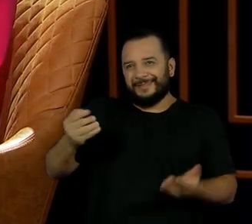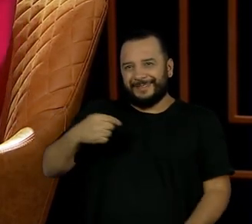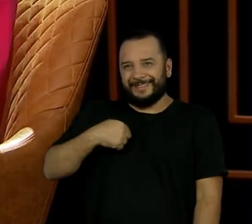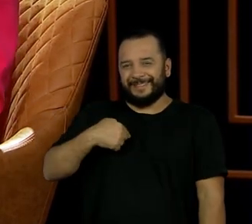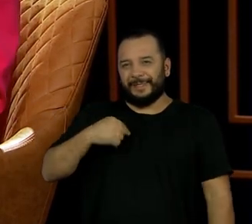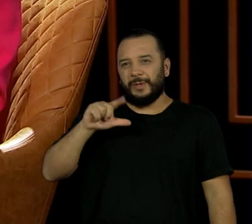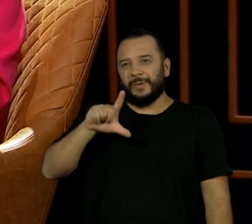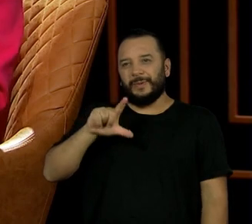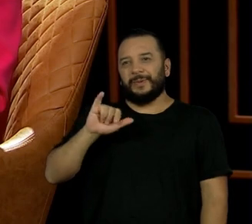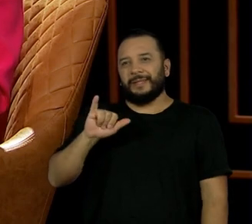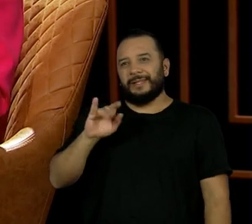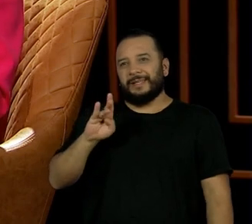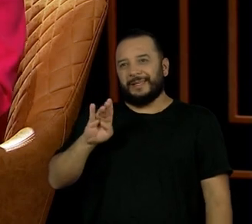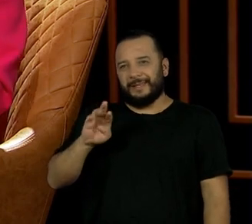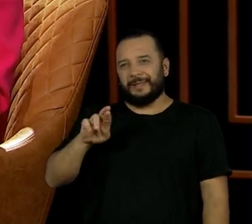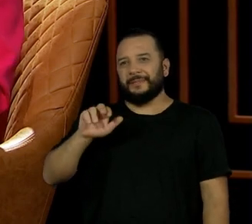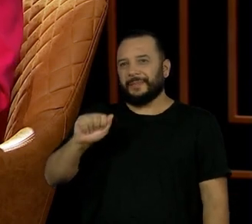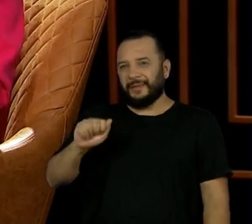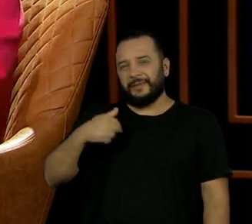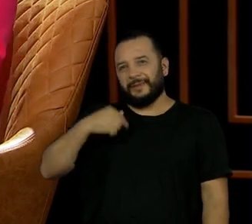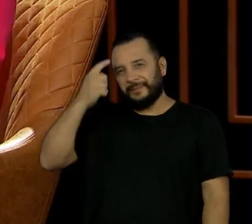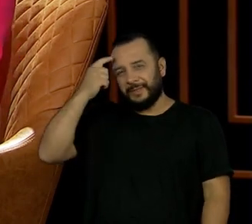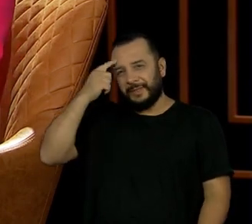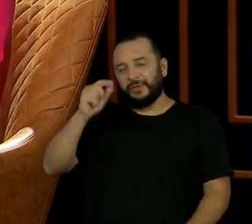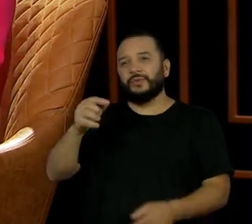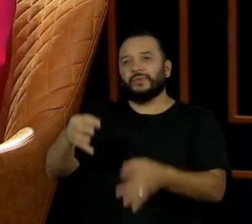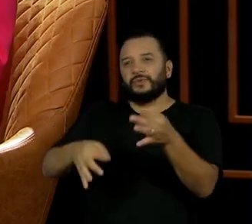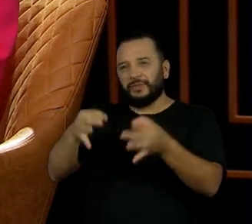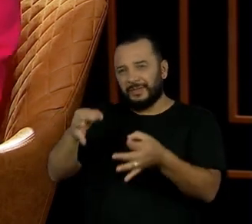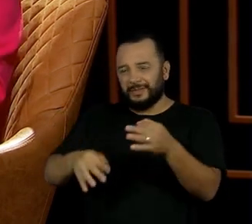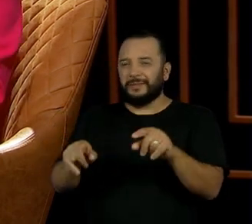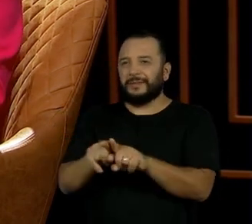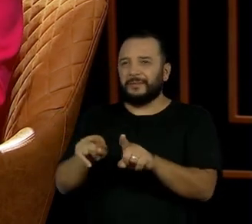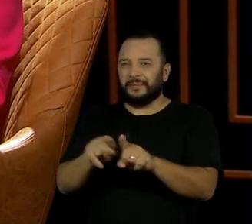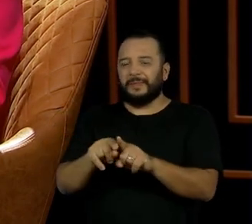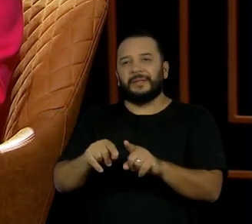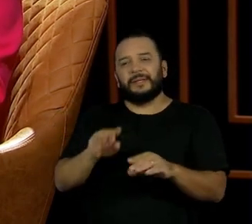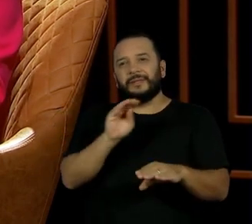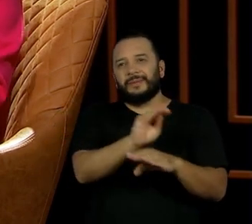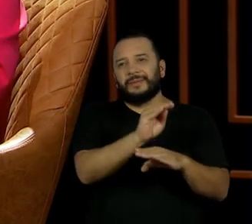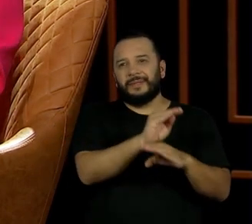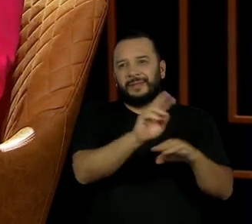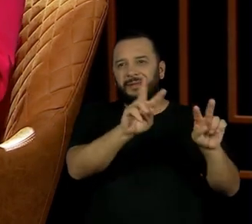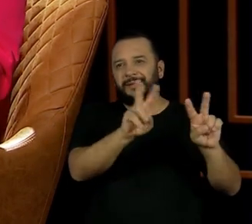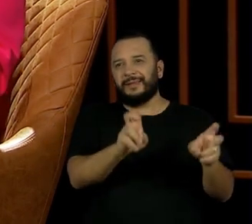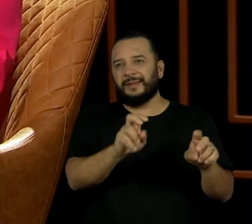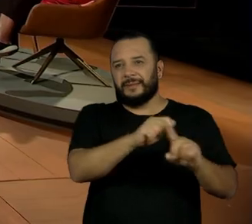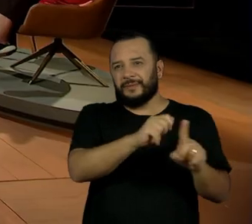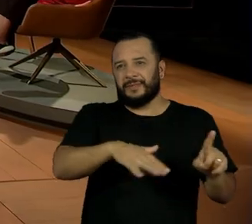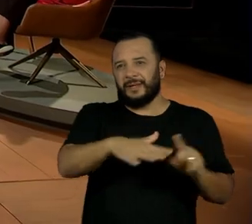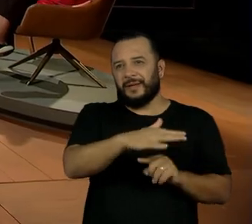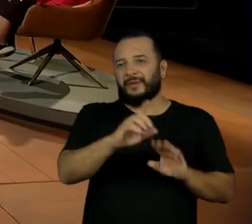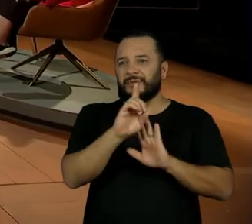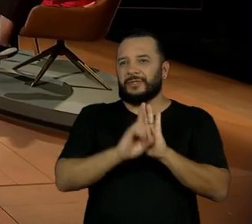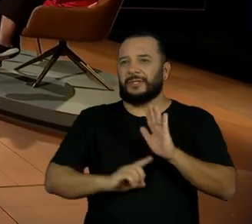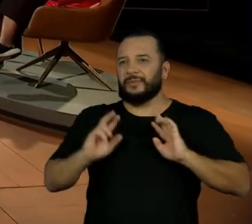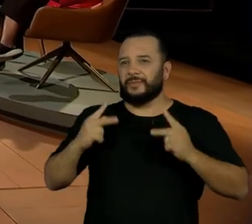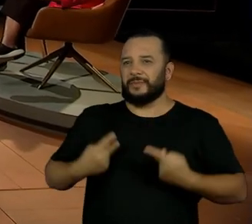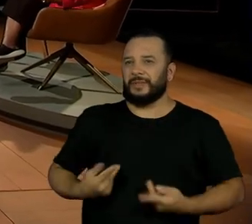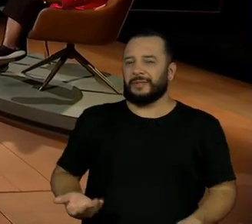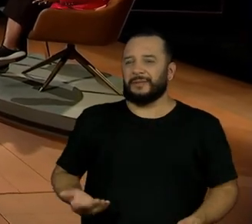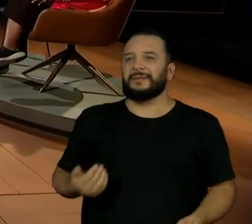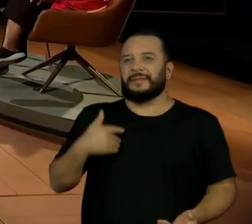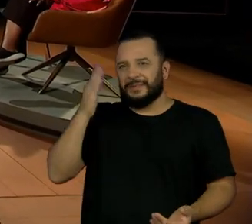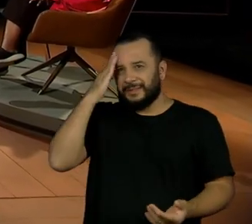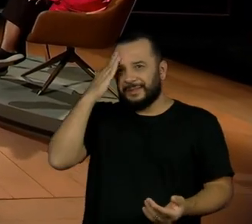questões sociais e os direitos humanos muito latentes em mim eu acho que mais do que nunca obviamente tem o tempo tem